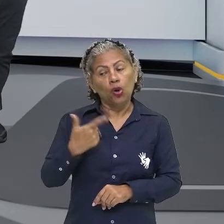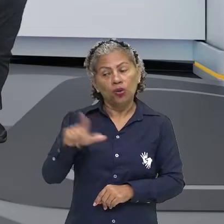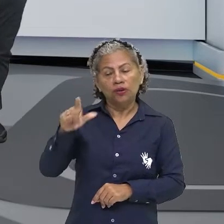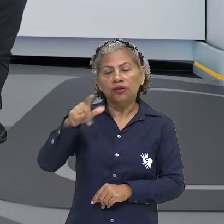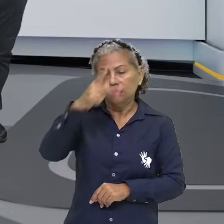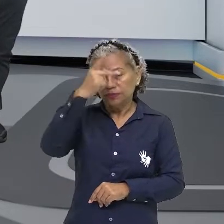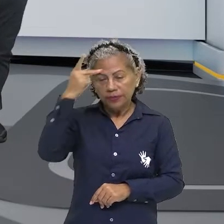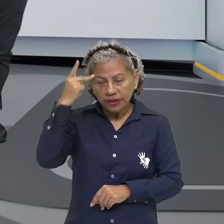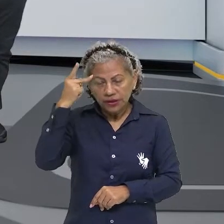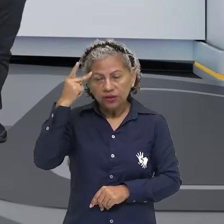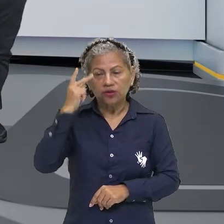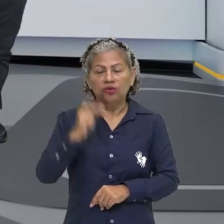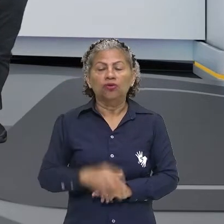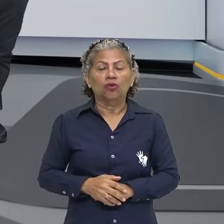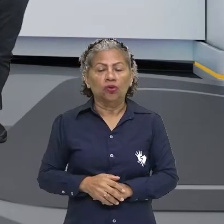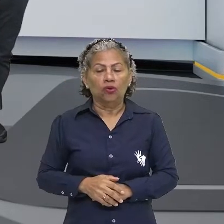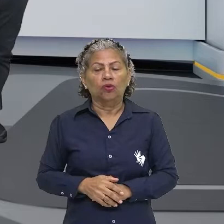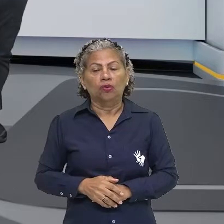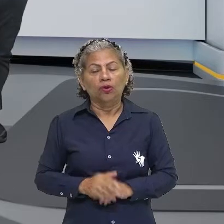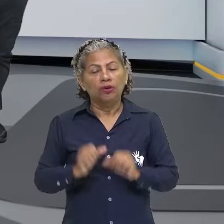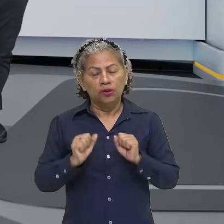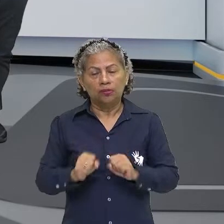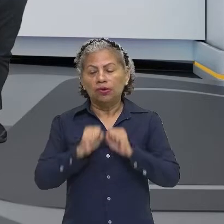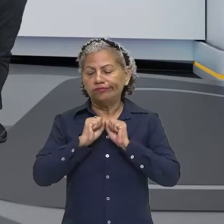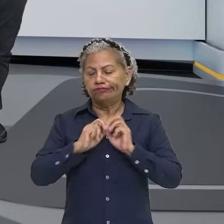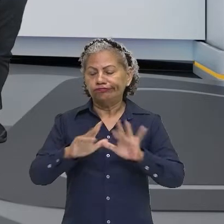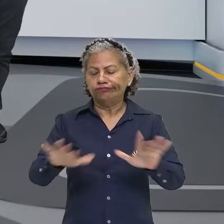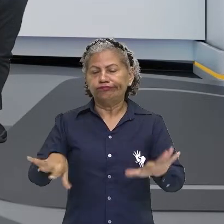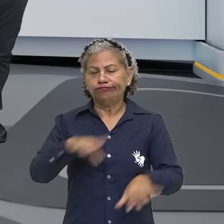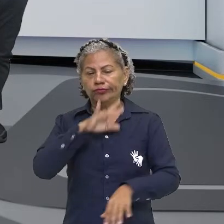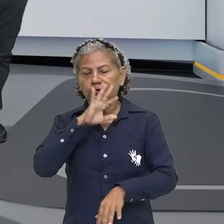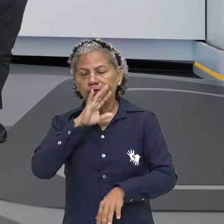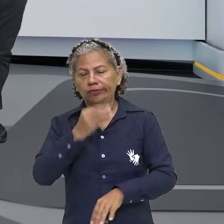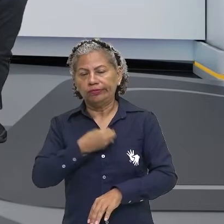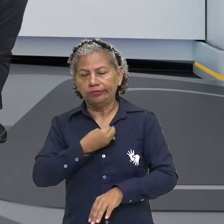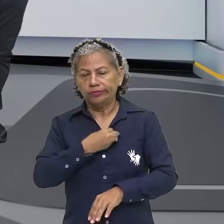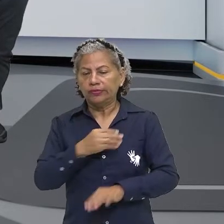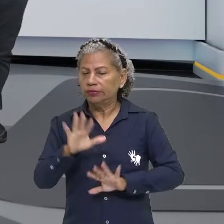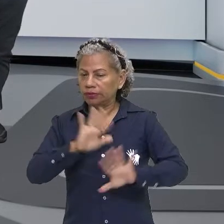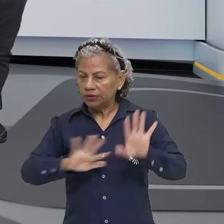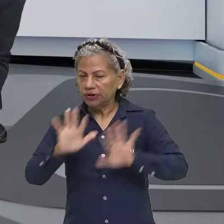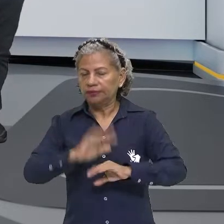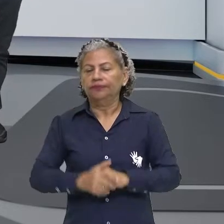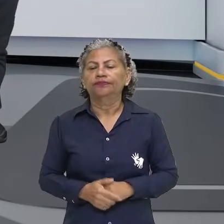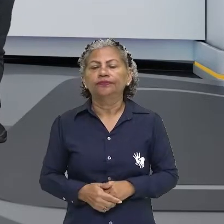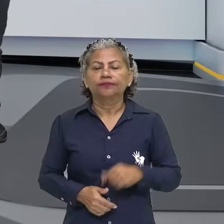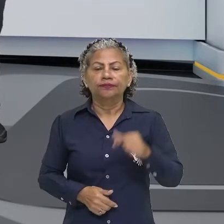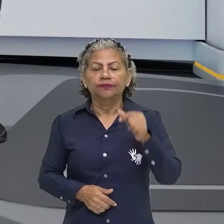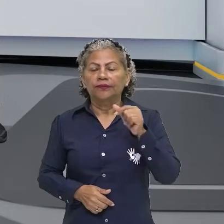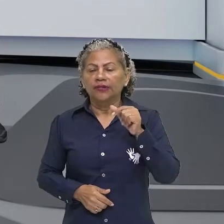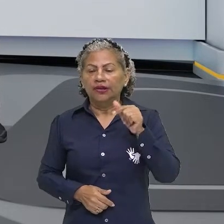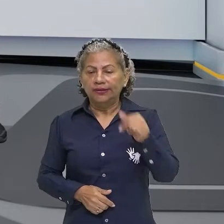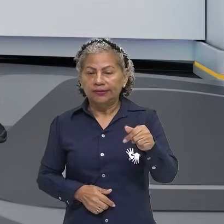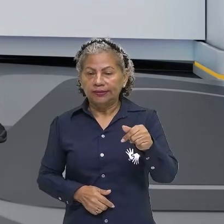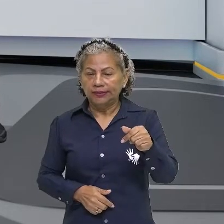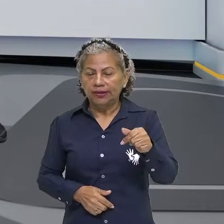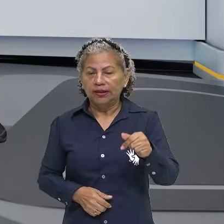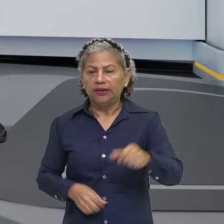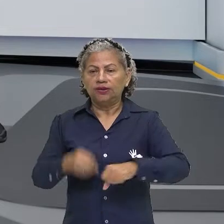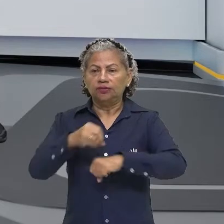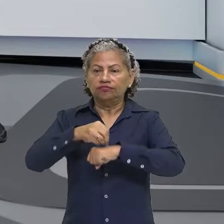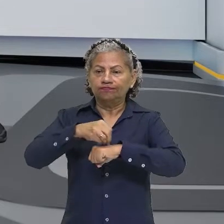utilizar, né? Criar um cartão de crédito, fazer compras e assim sucessivamente. Vamos para a dica 7. Por último, e não